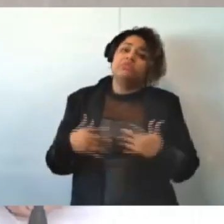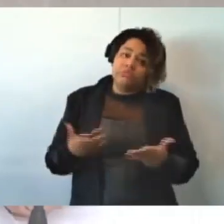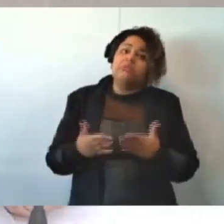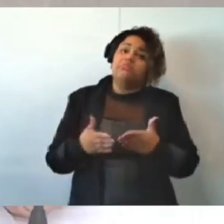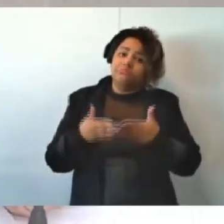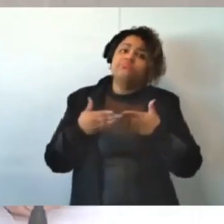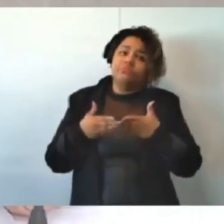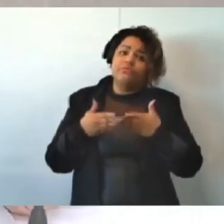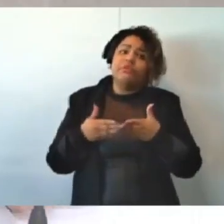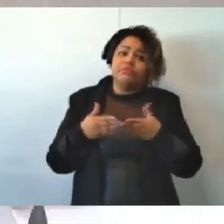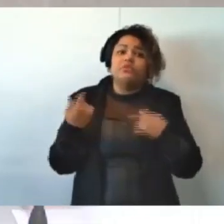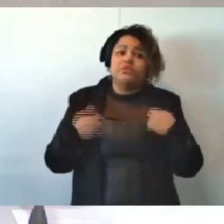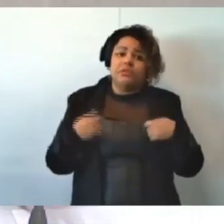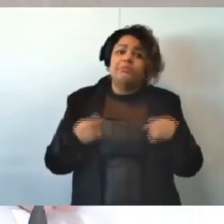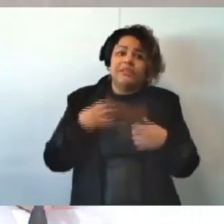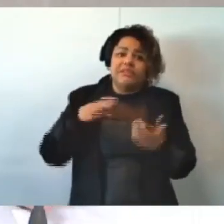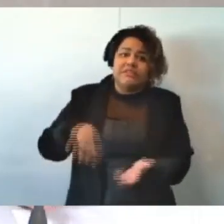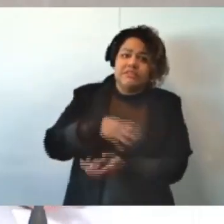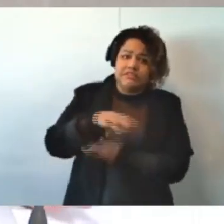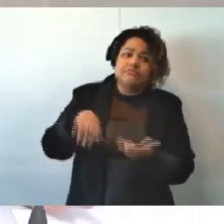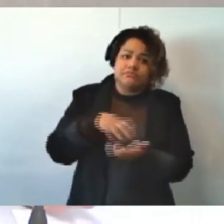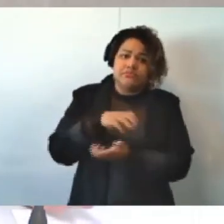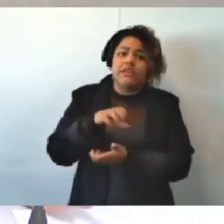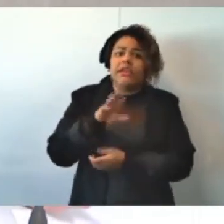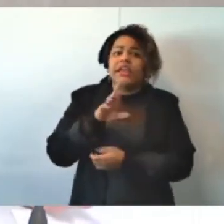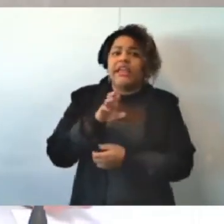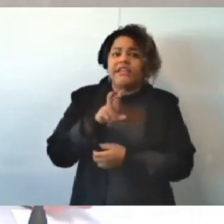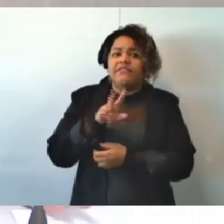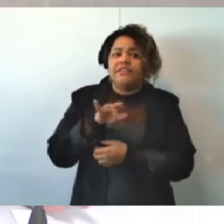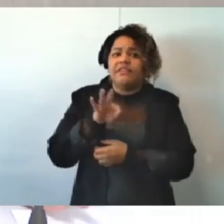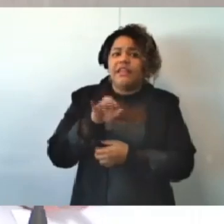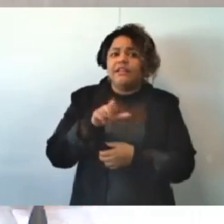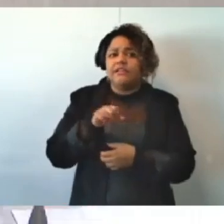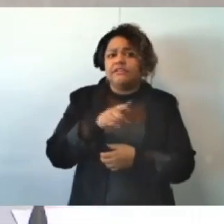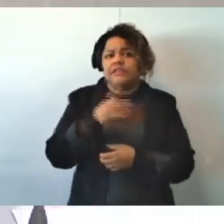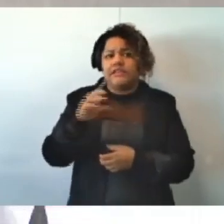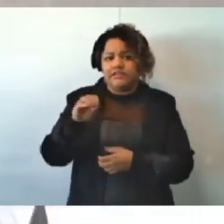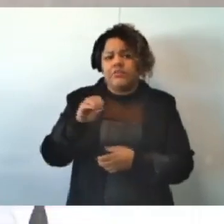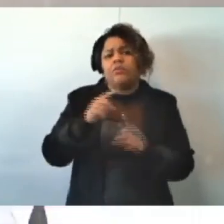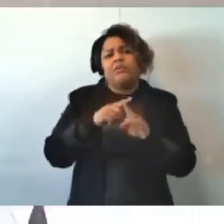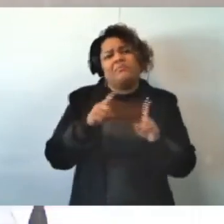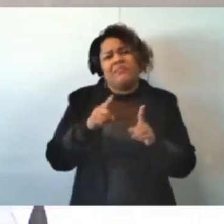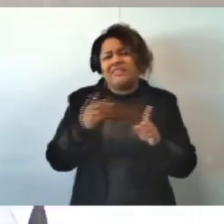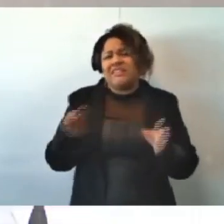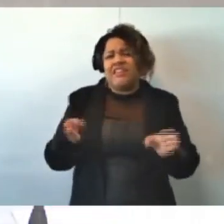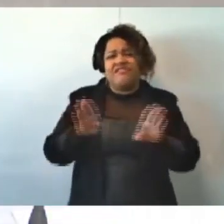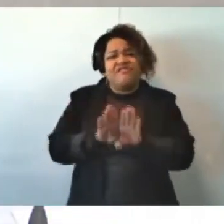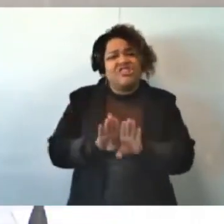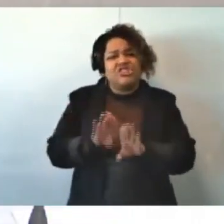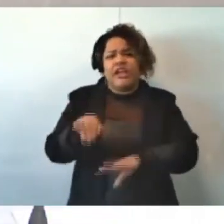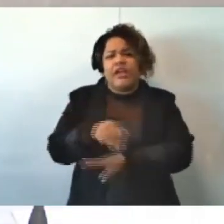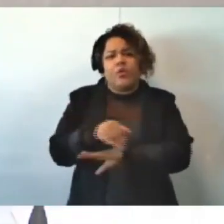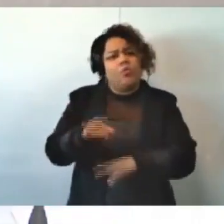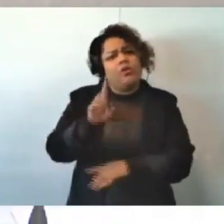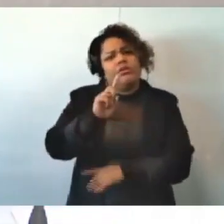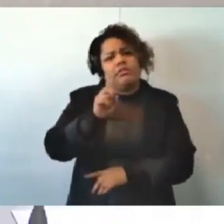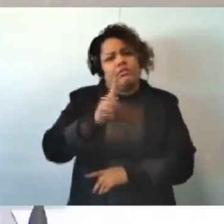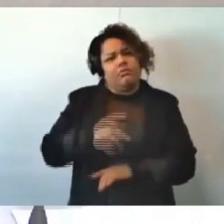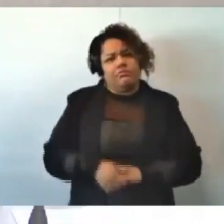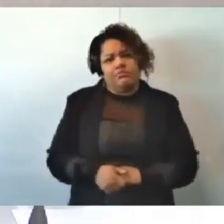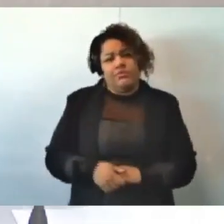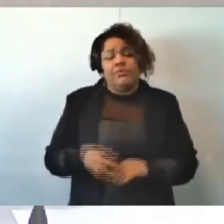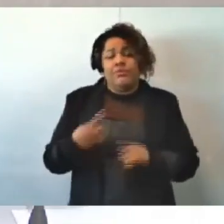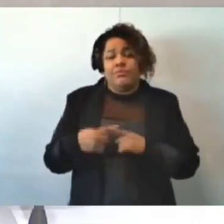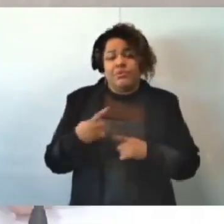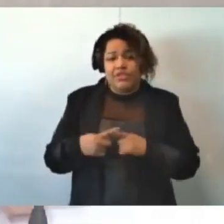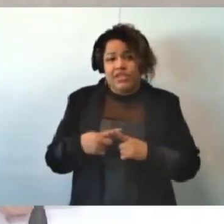revitalização, mas sem fechamento definitivo ao trânsito, porque são muitos os efeitos negativos e nocivos